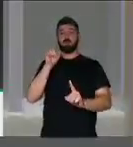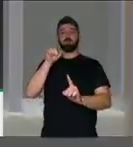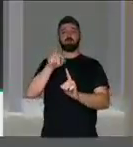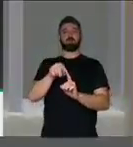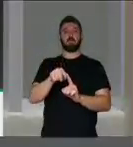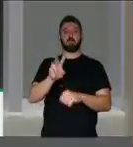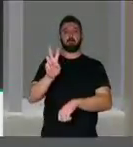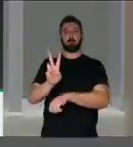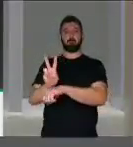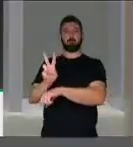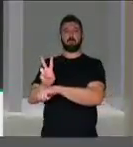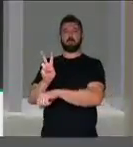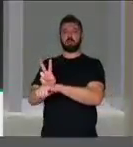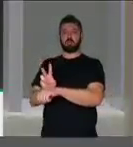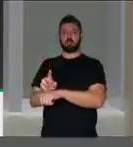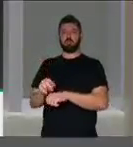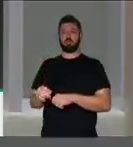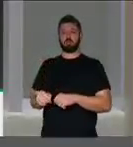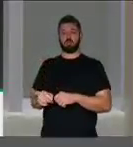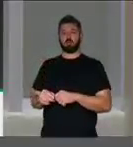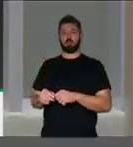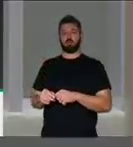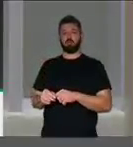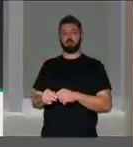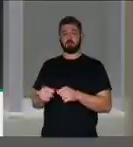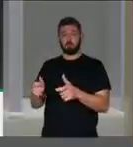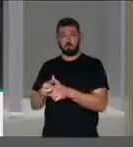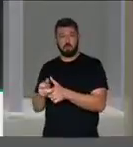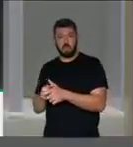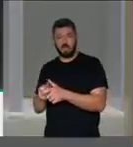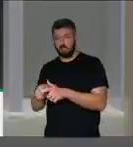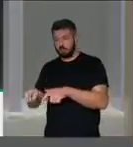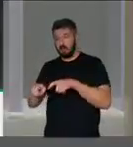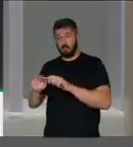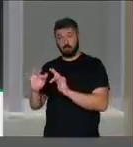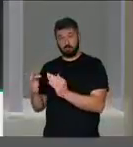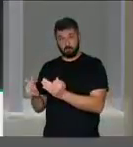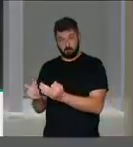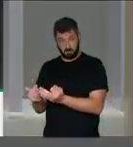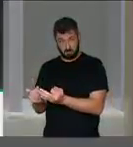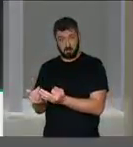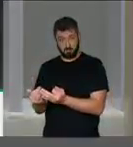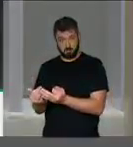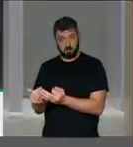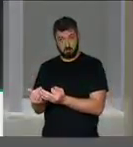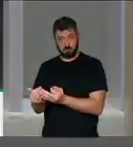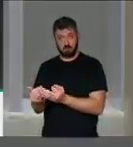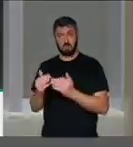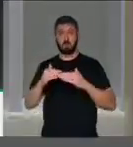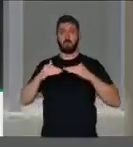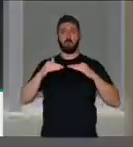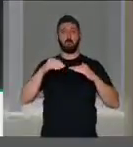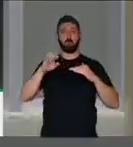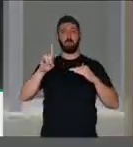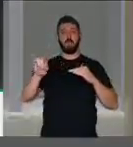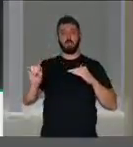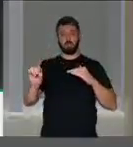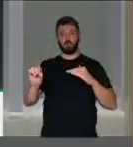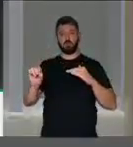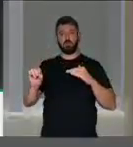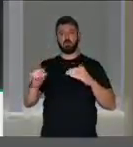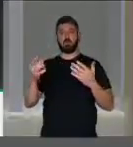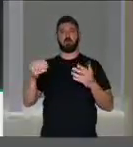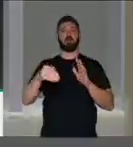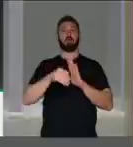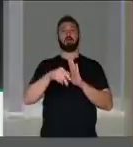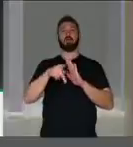de se proteger o pequeno, a agricultura familiar, o pequeno e o médio produtor, e a